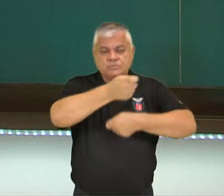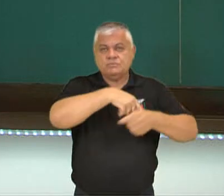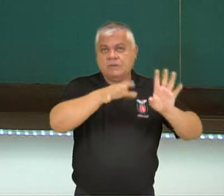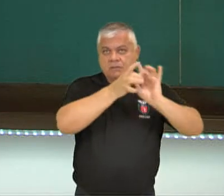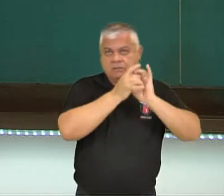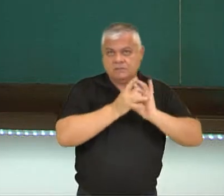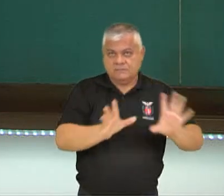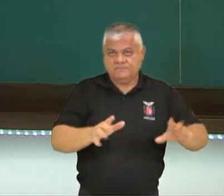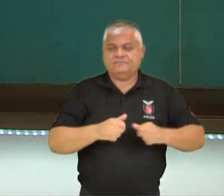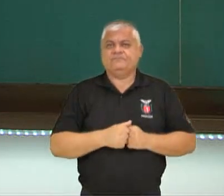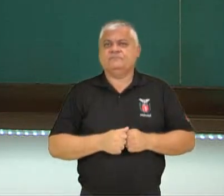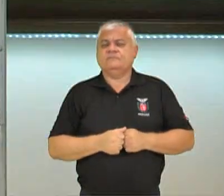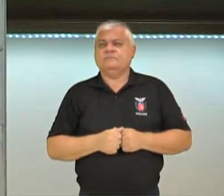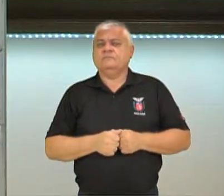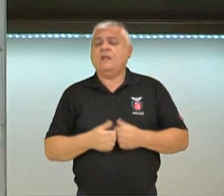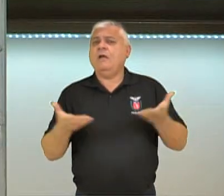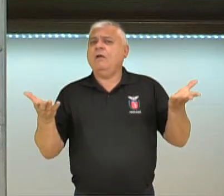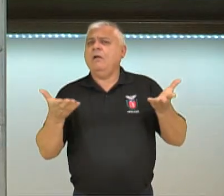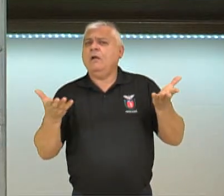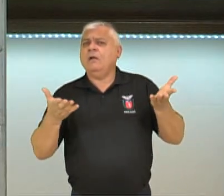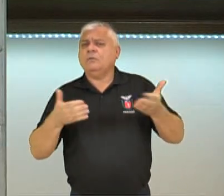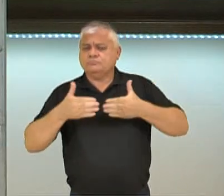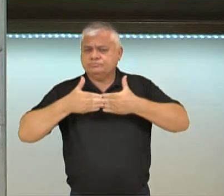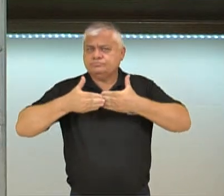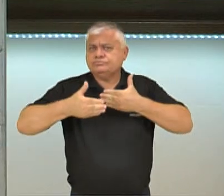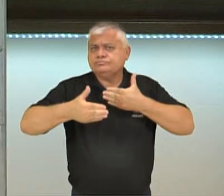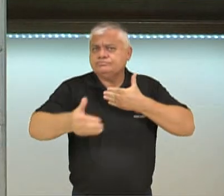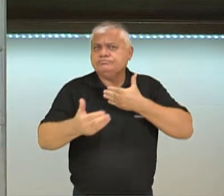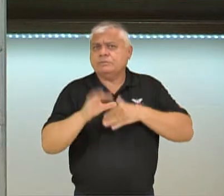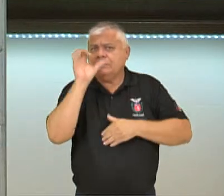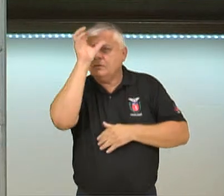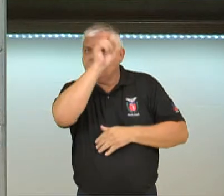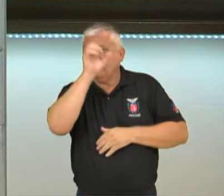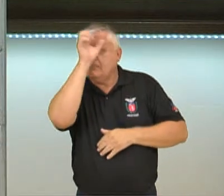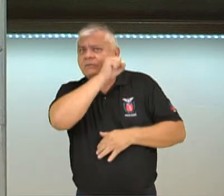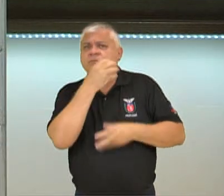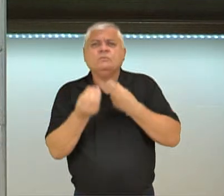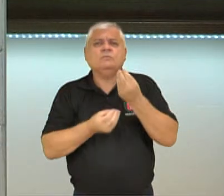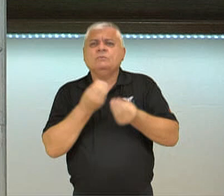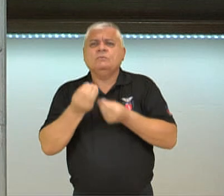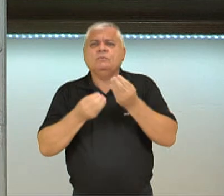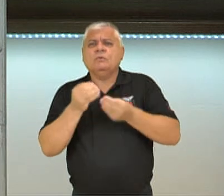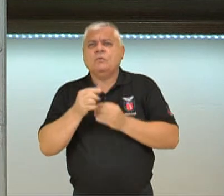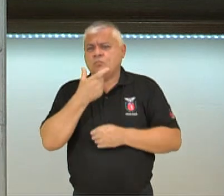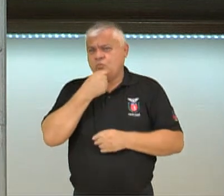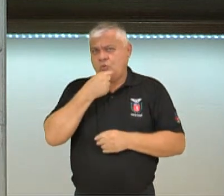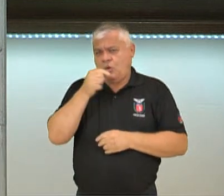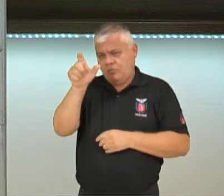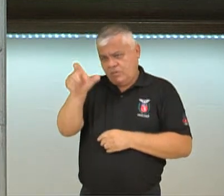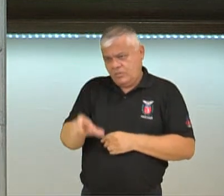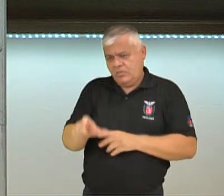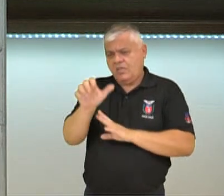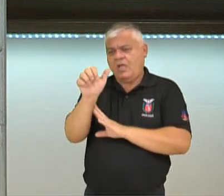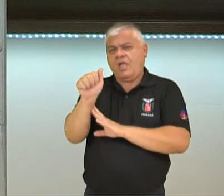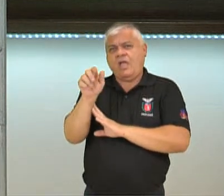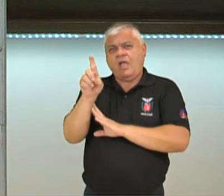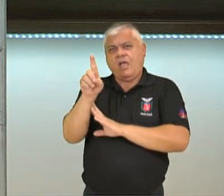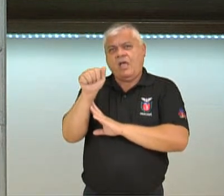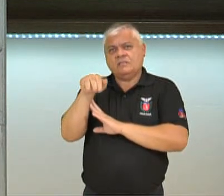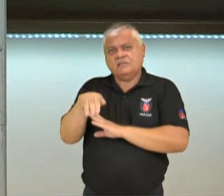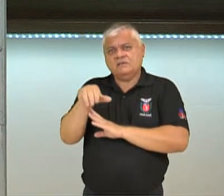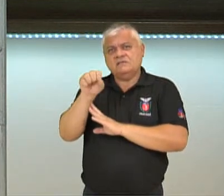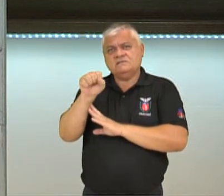ver, nessa aula como é que as ideias de Adam Smith vão ser